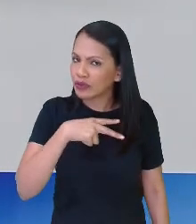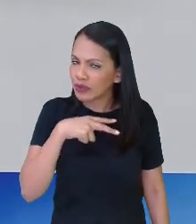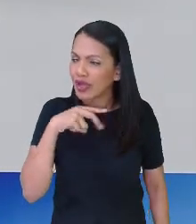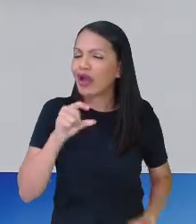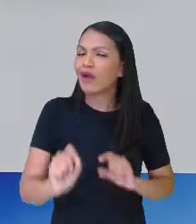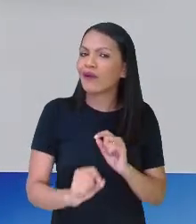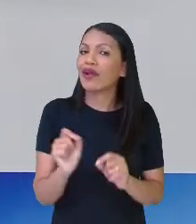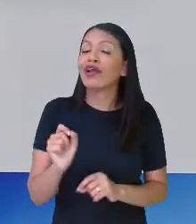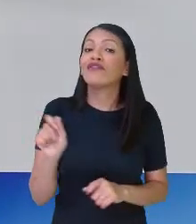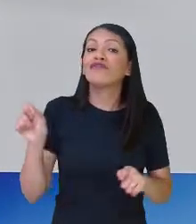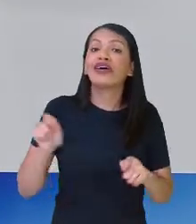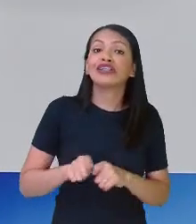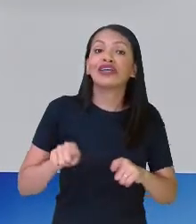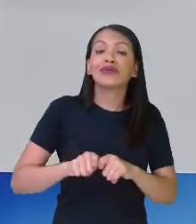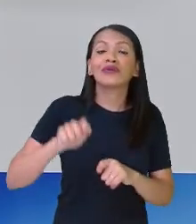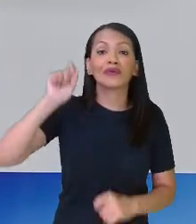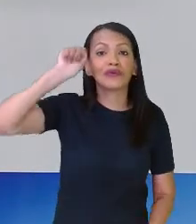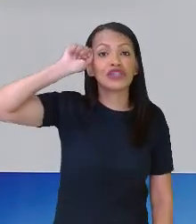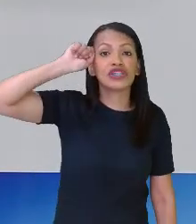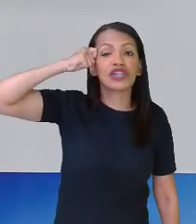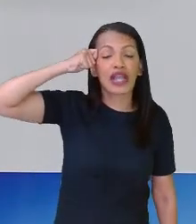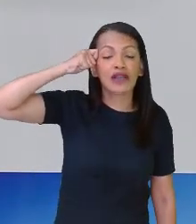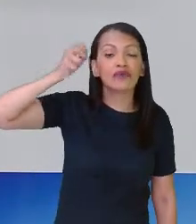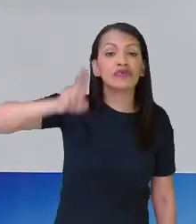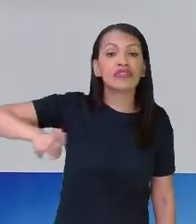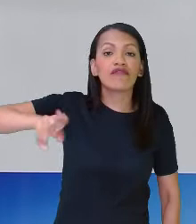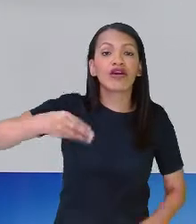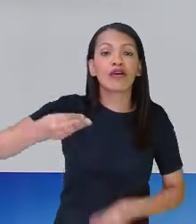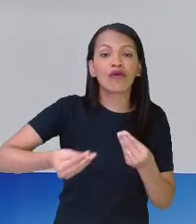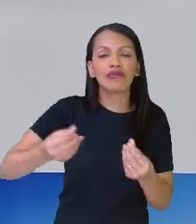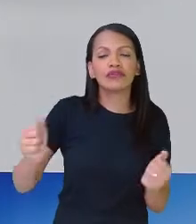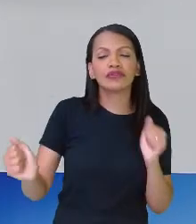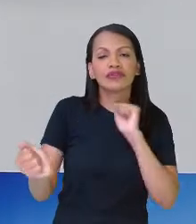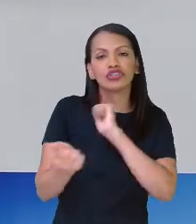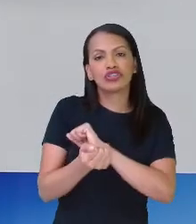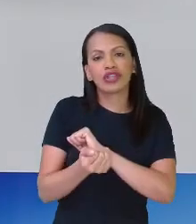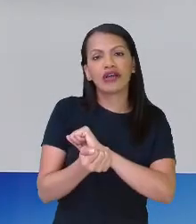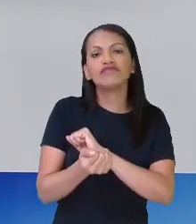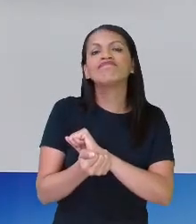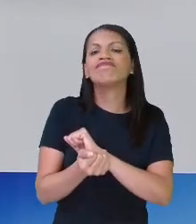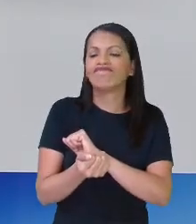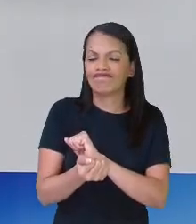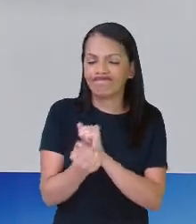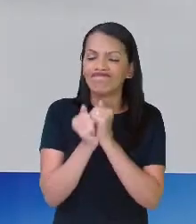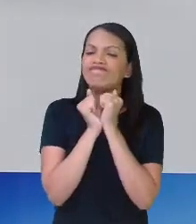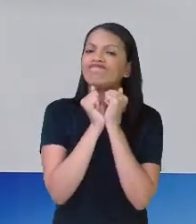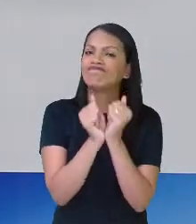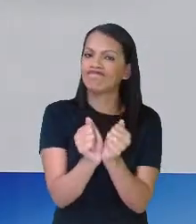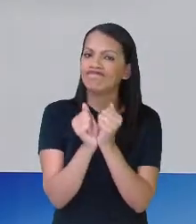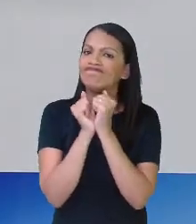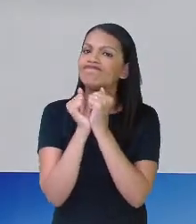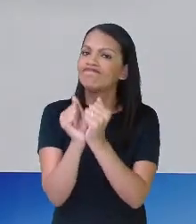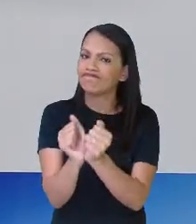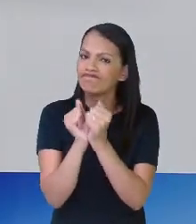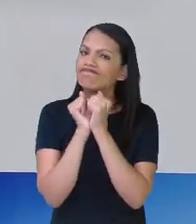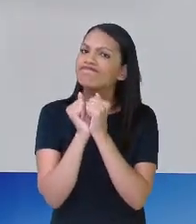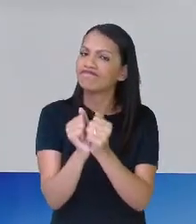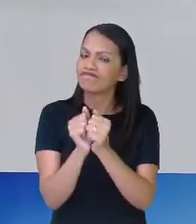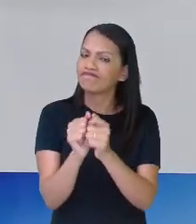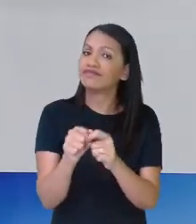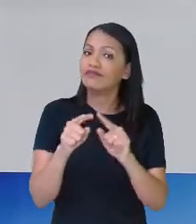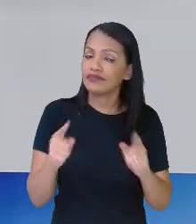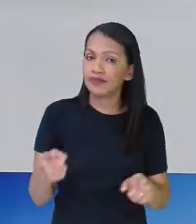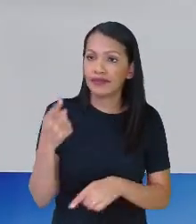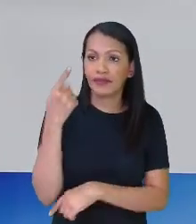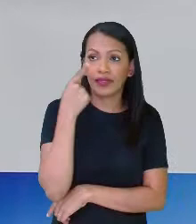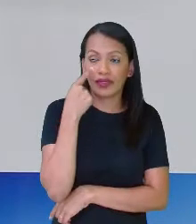escrava para a exploração de suas colônias nas Américas e consolidar seu território ultramarino.